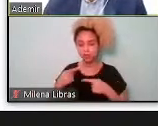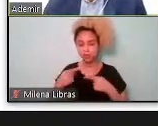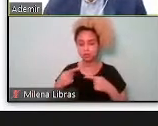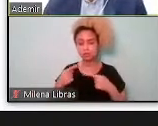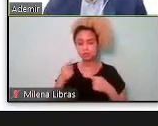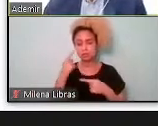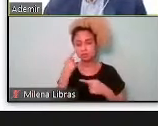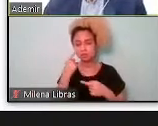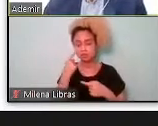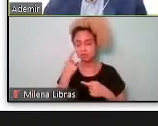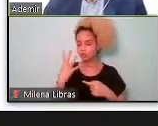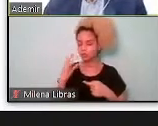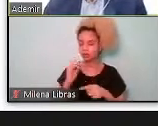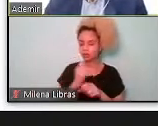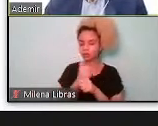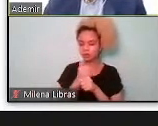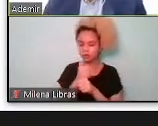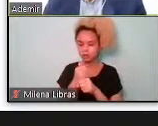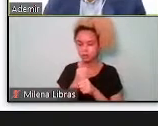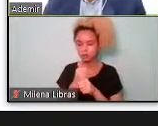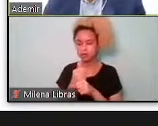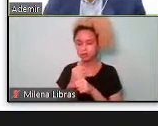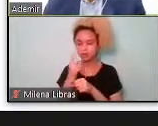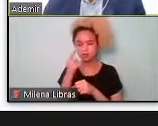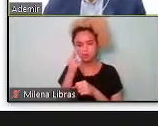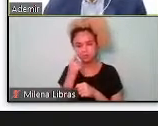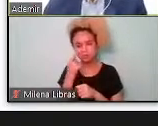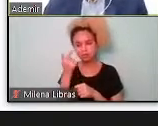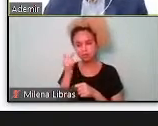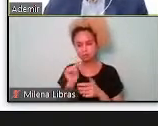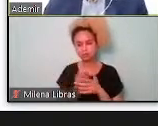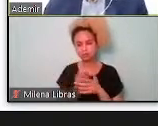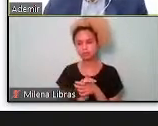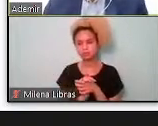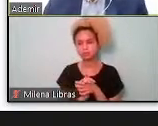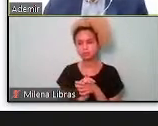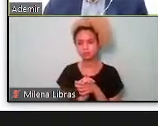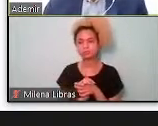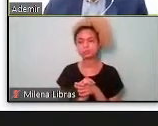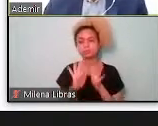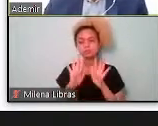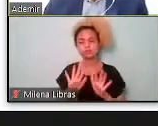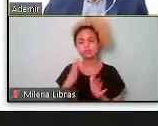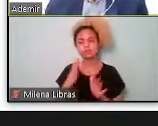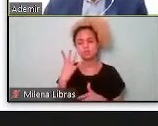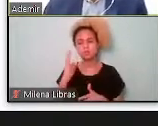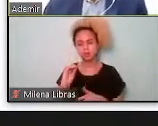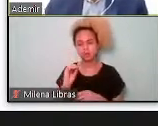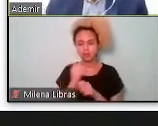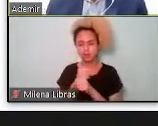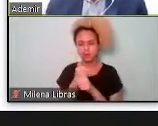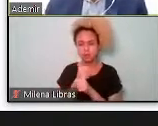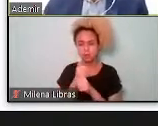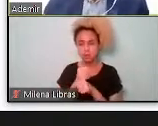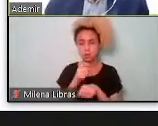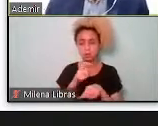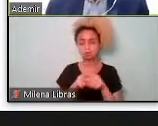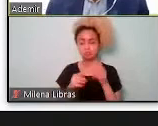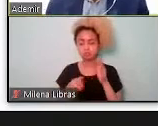cada 40 anos. Eu acho até muito, né? Mas 40 anos lá é uma fase que você tem que